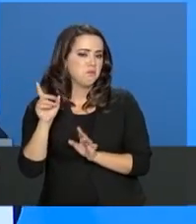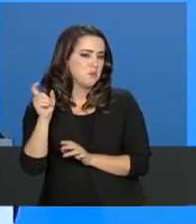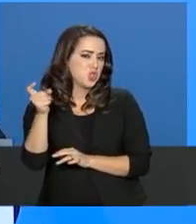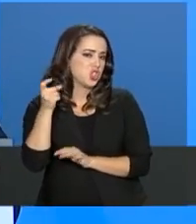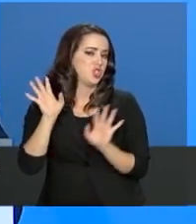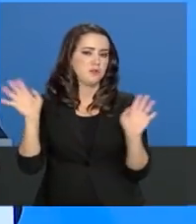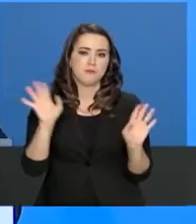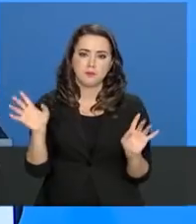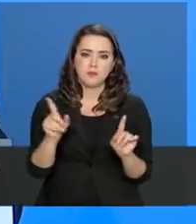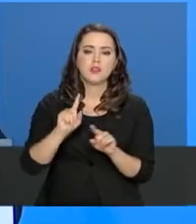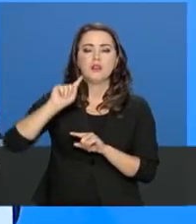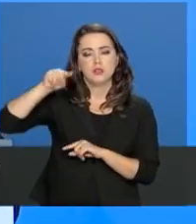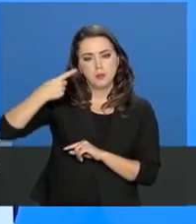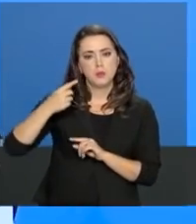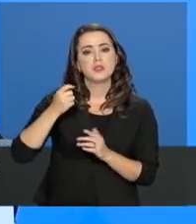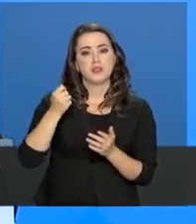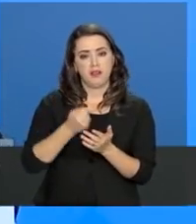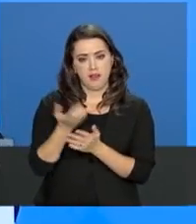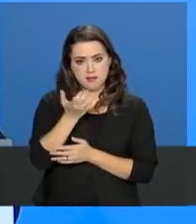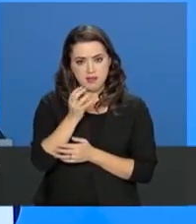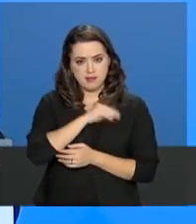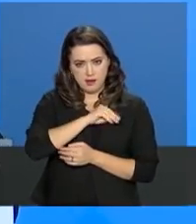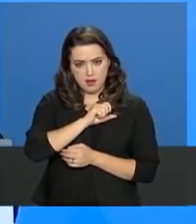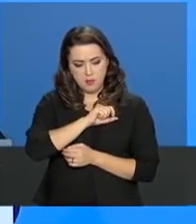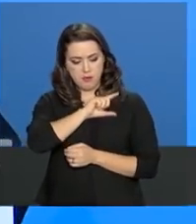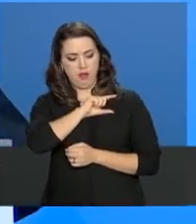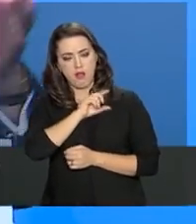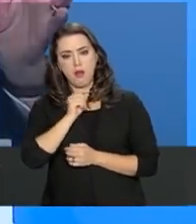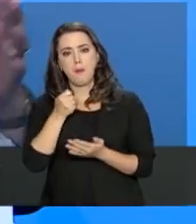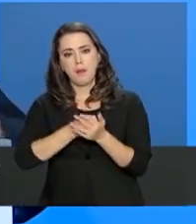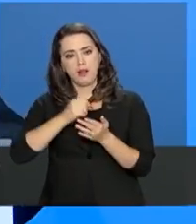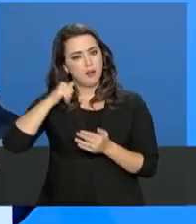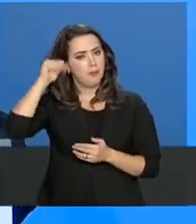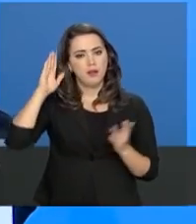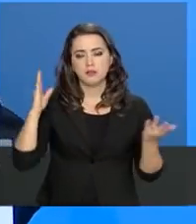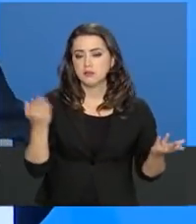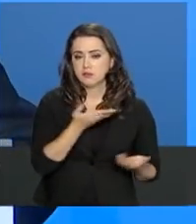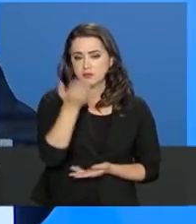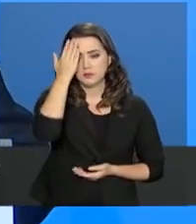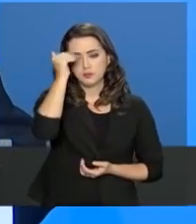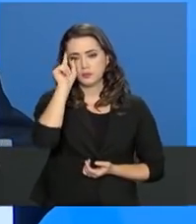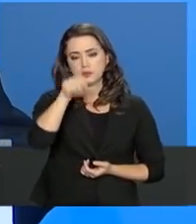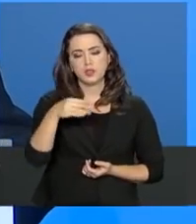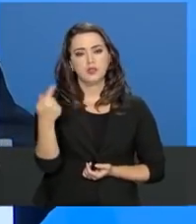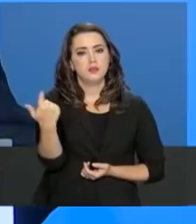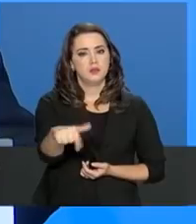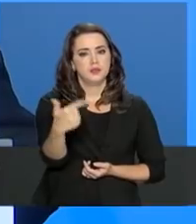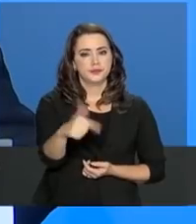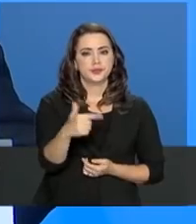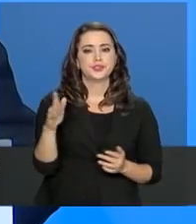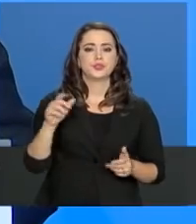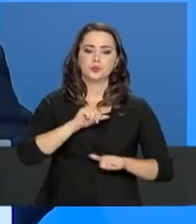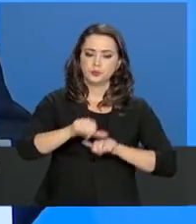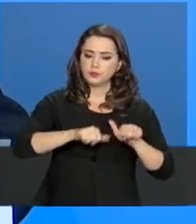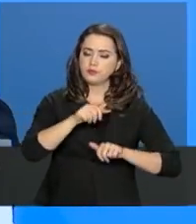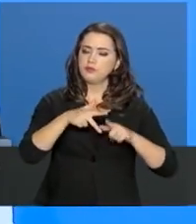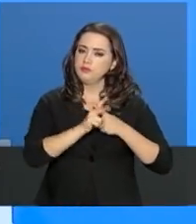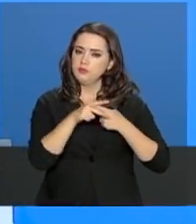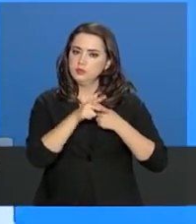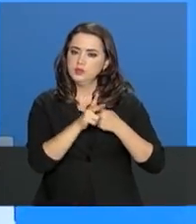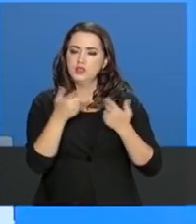pra ter a aposentadoria é aquele desejo a vocês sabem melhor do que eu que se não houvesse com certeza se esse